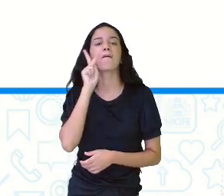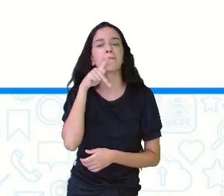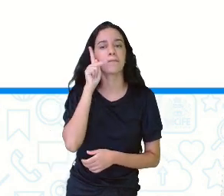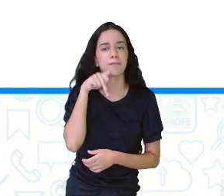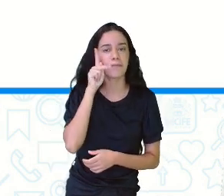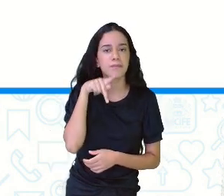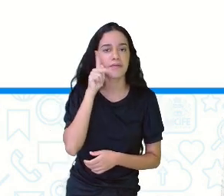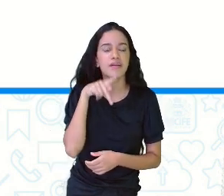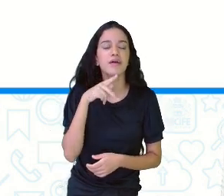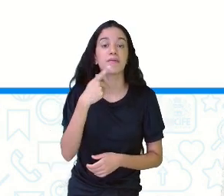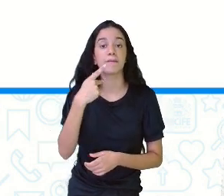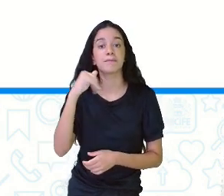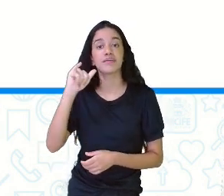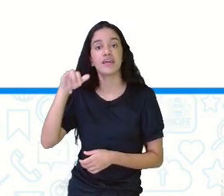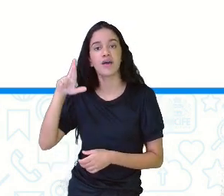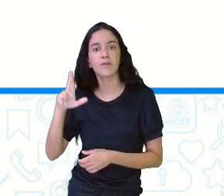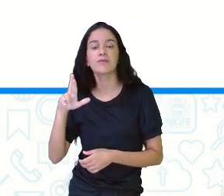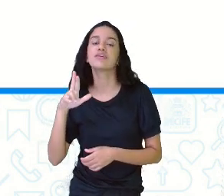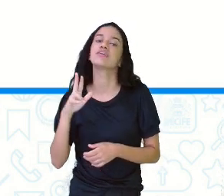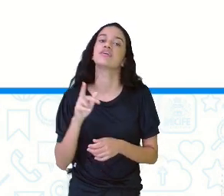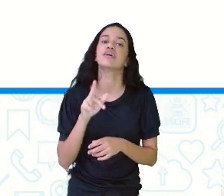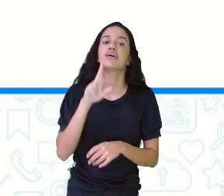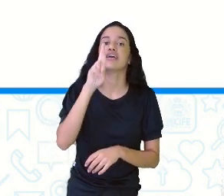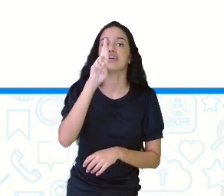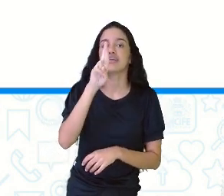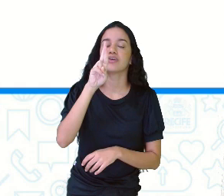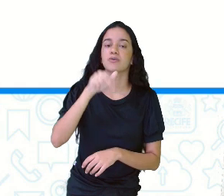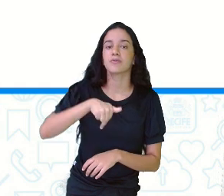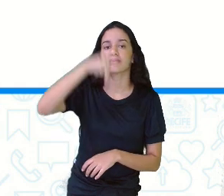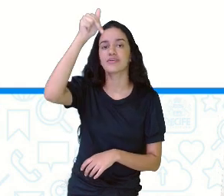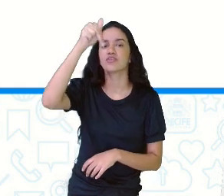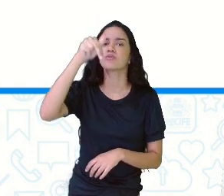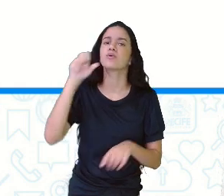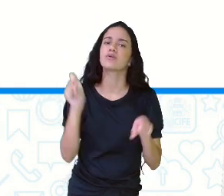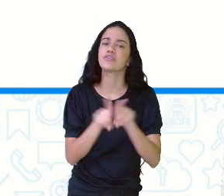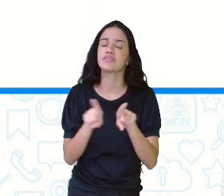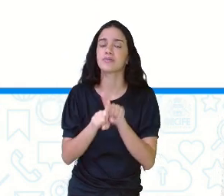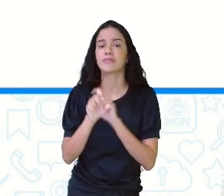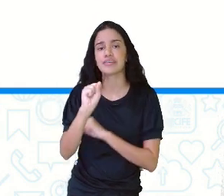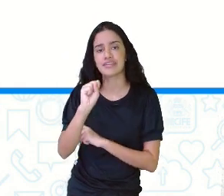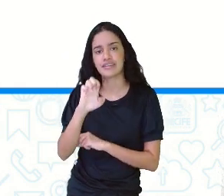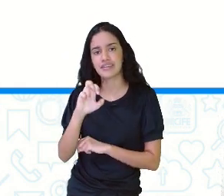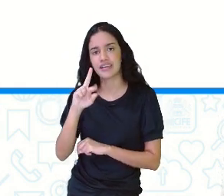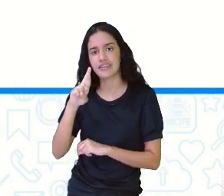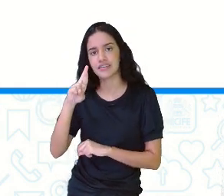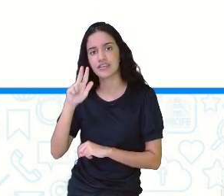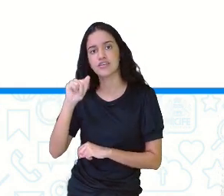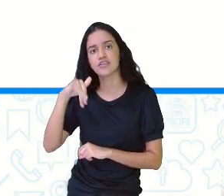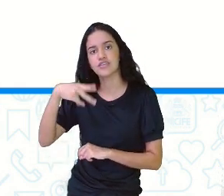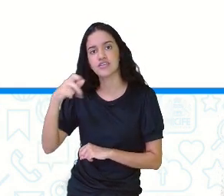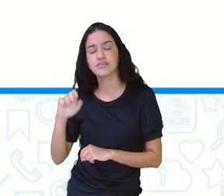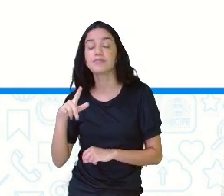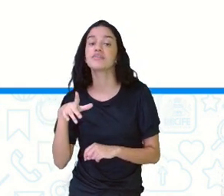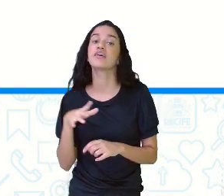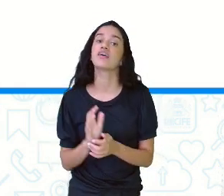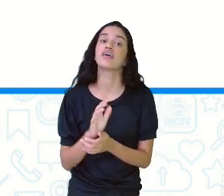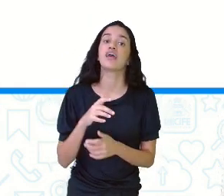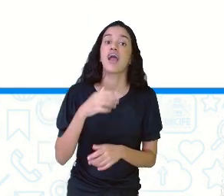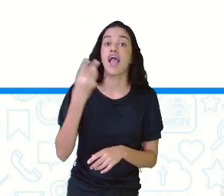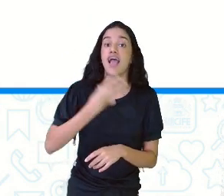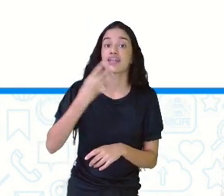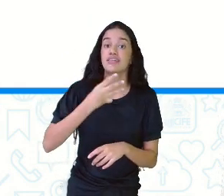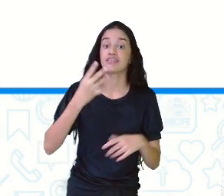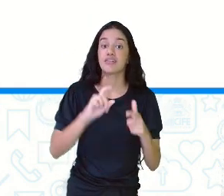Pernambuco, Piauí, Rio Grande do Norte e Sergipe. A região Nordeste é a terceira maior